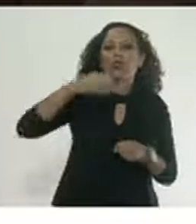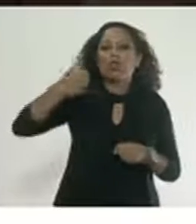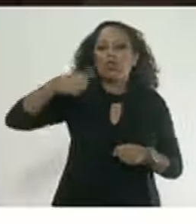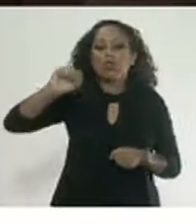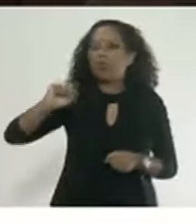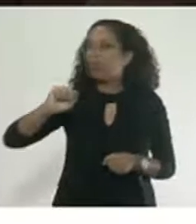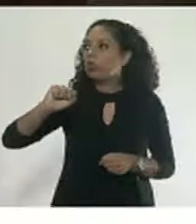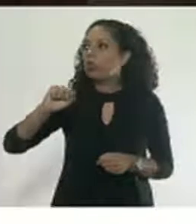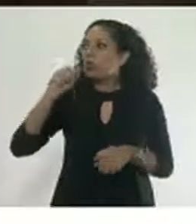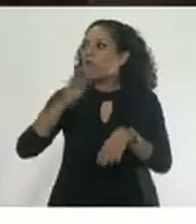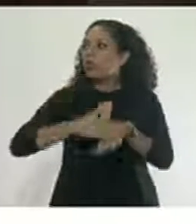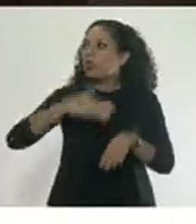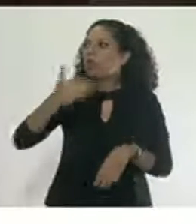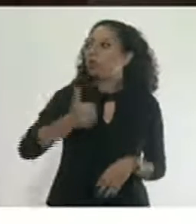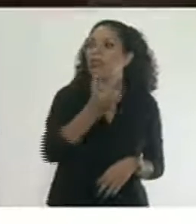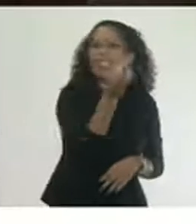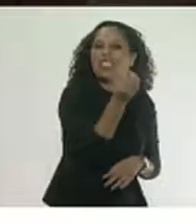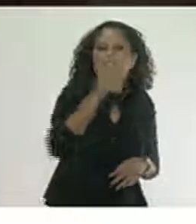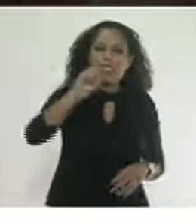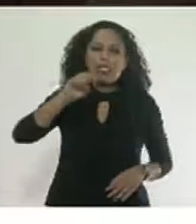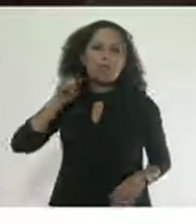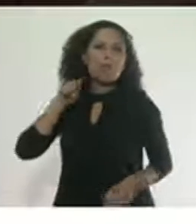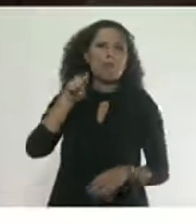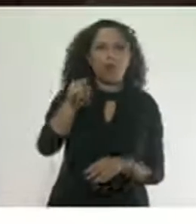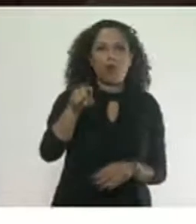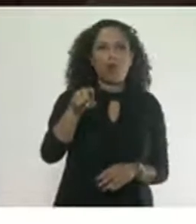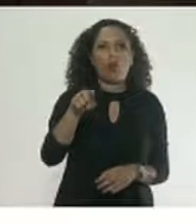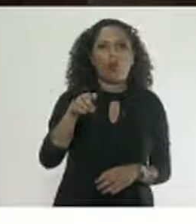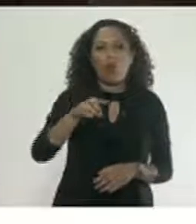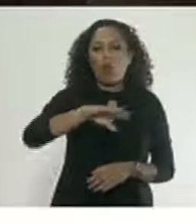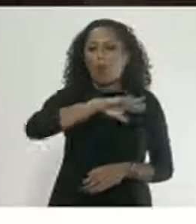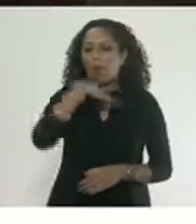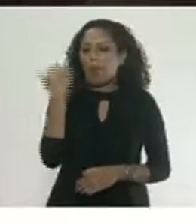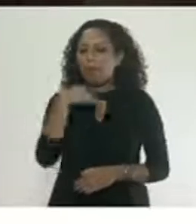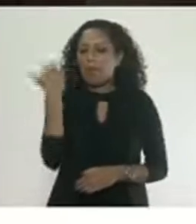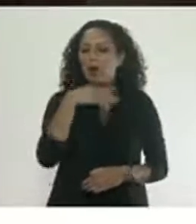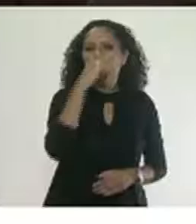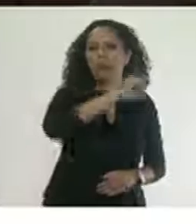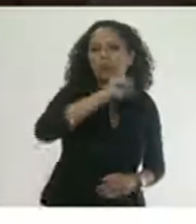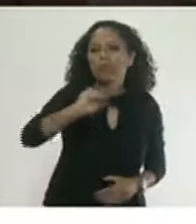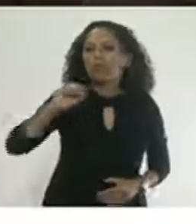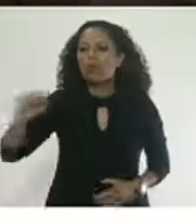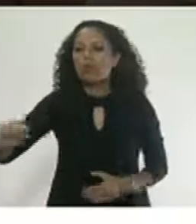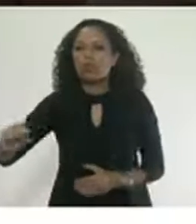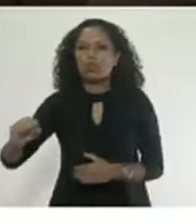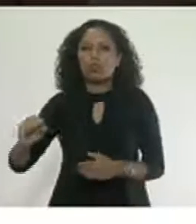a faixa de mais de 60 mil assassinatos, homicídios,